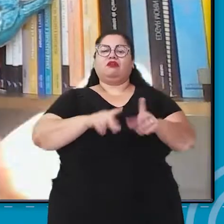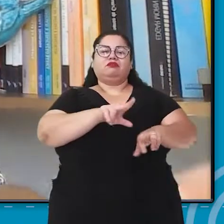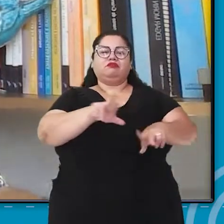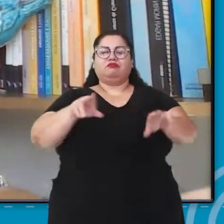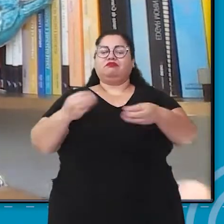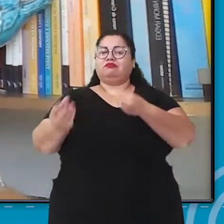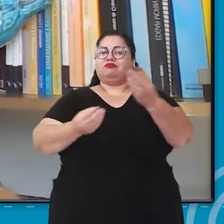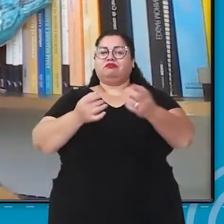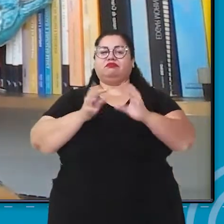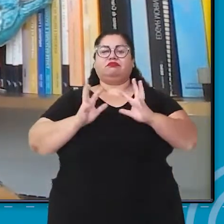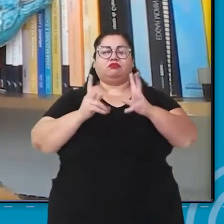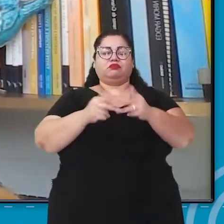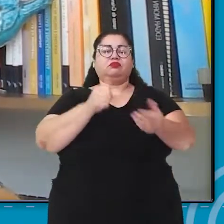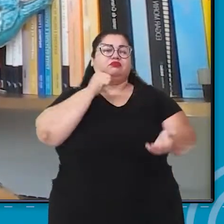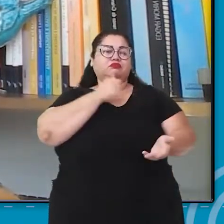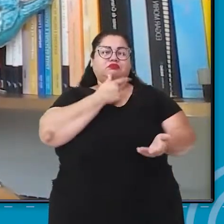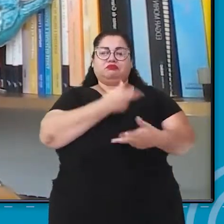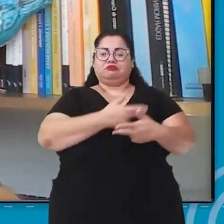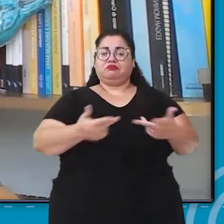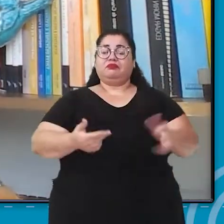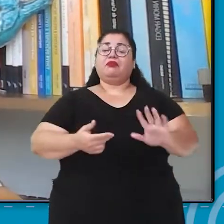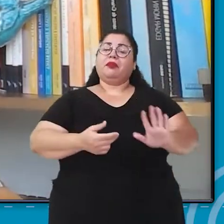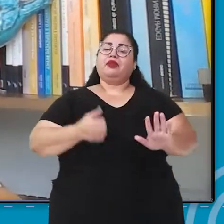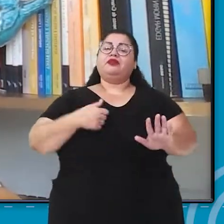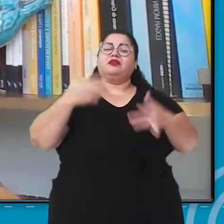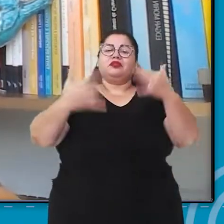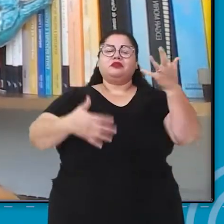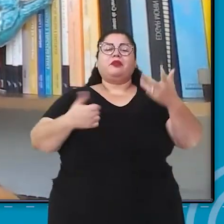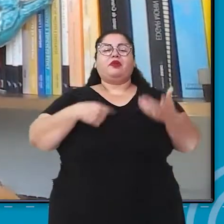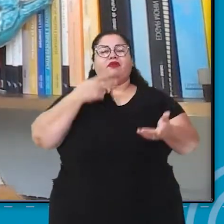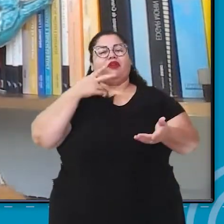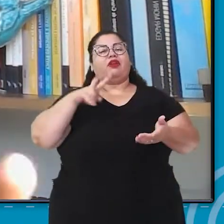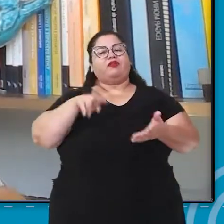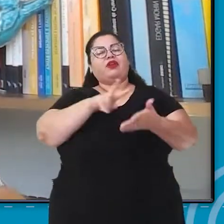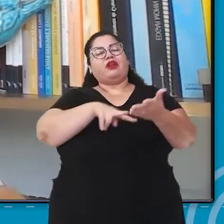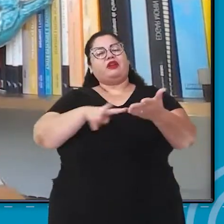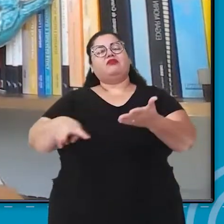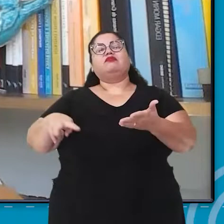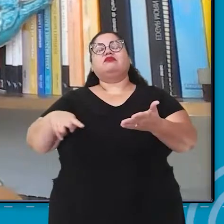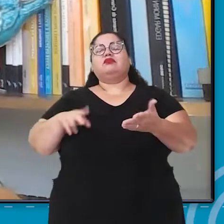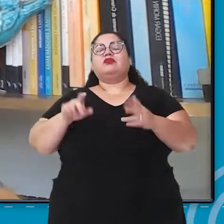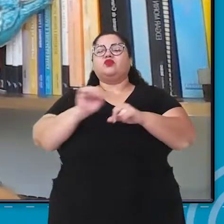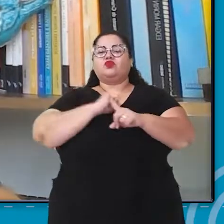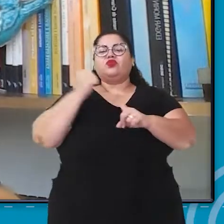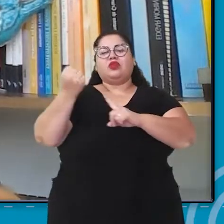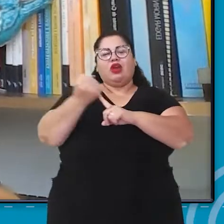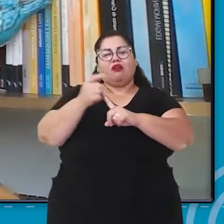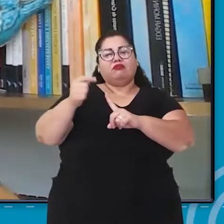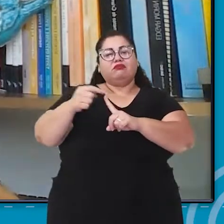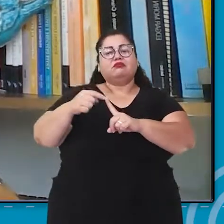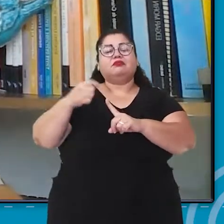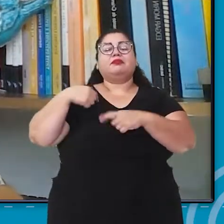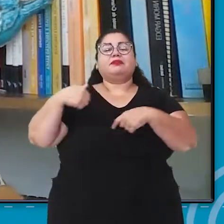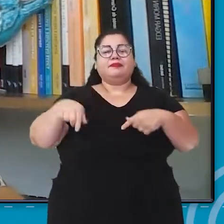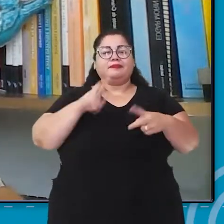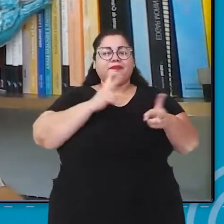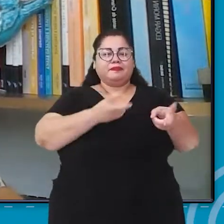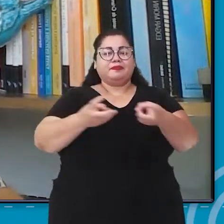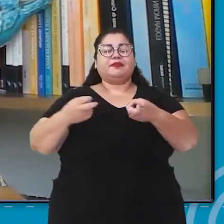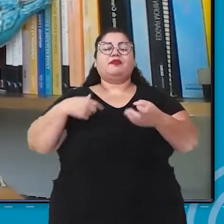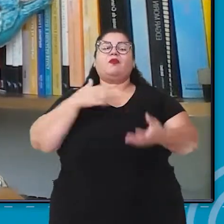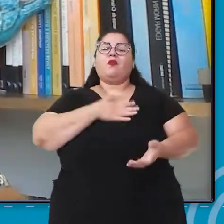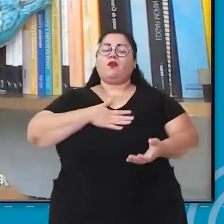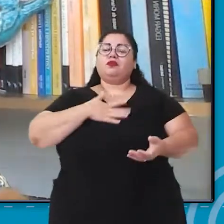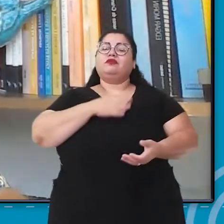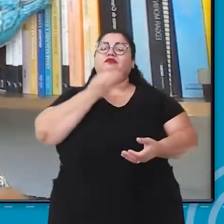e de outras. Agora, o que calha dizer isso, quando a gente olha para essa leitura enquanto prática social, é que a gente gostaria